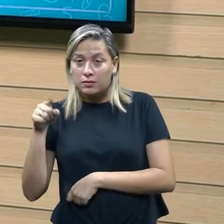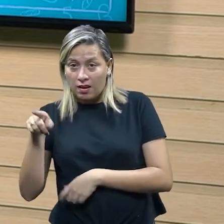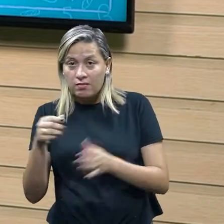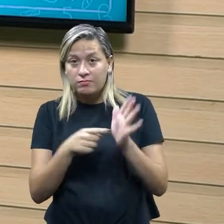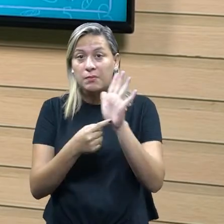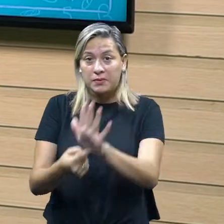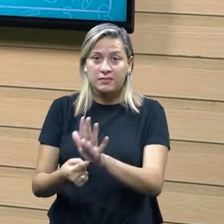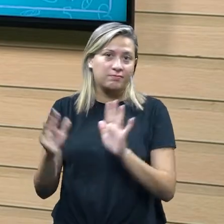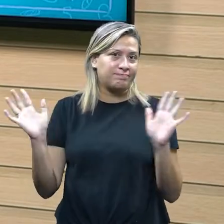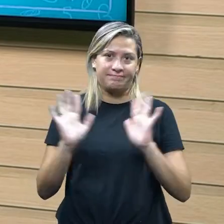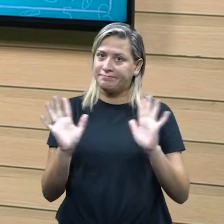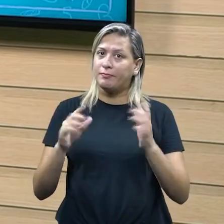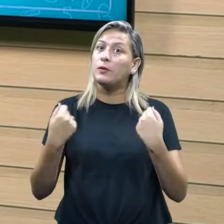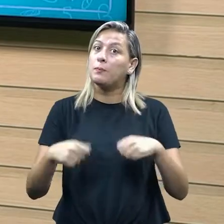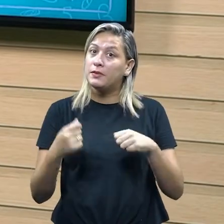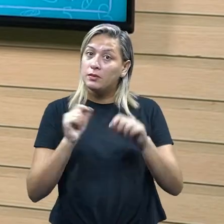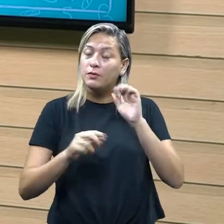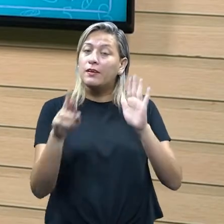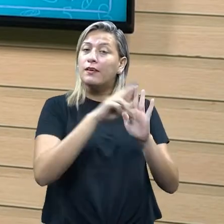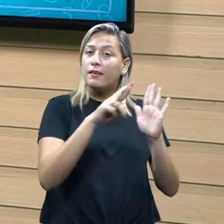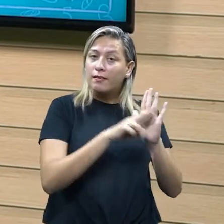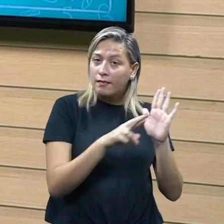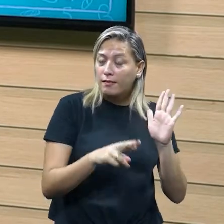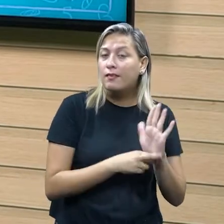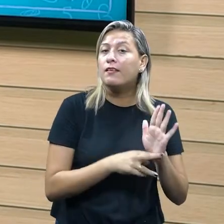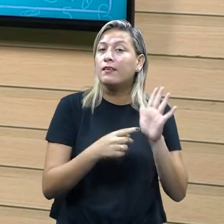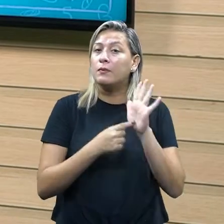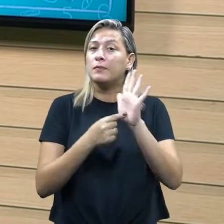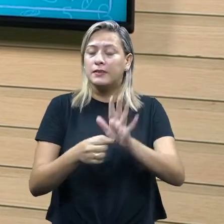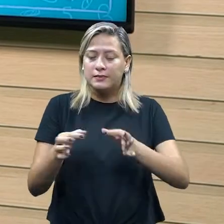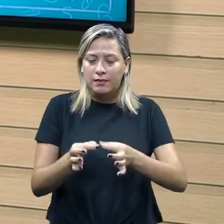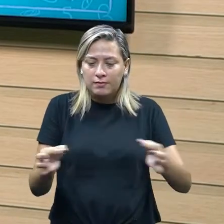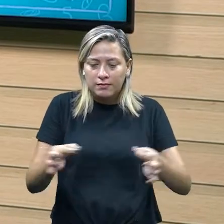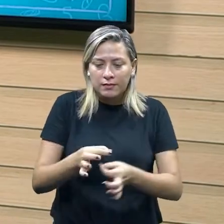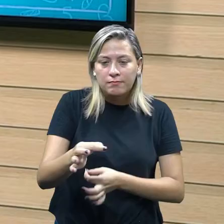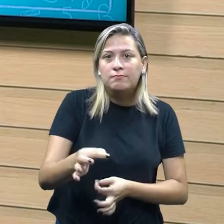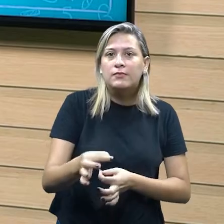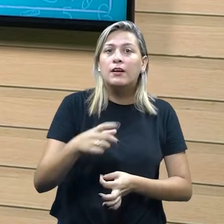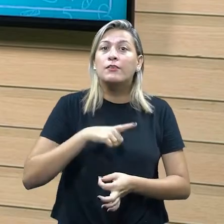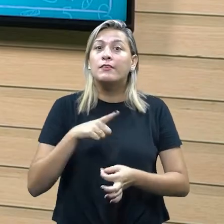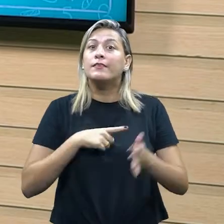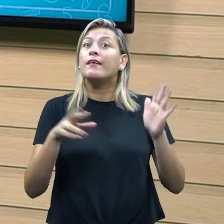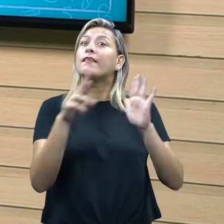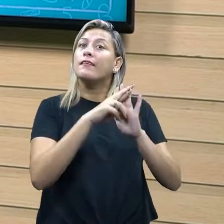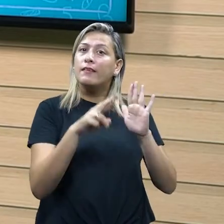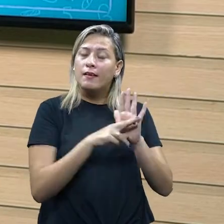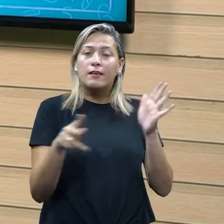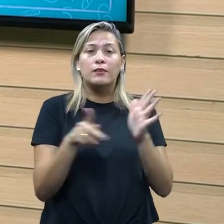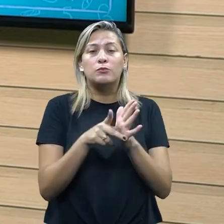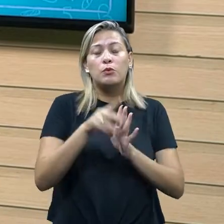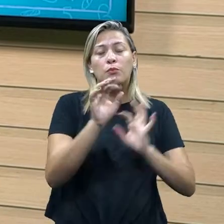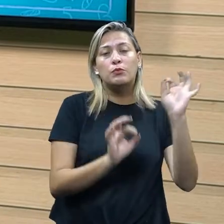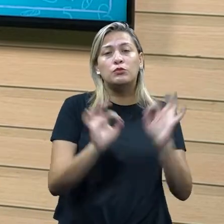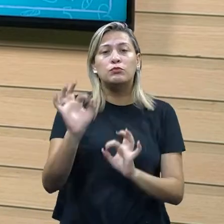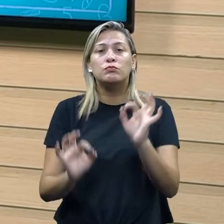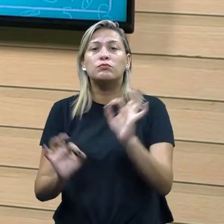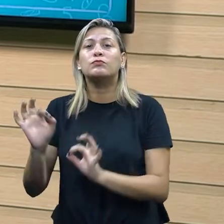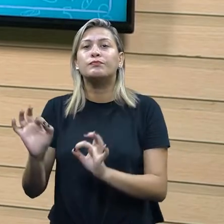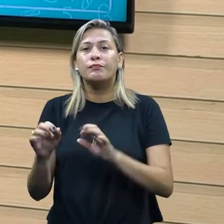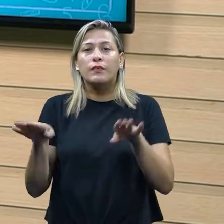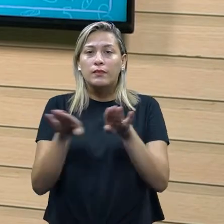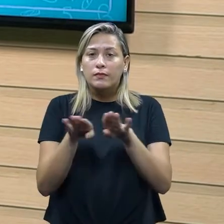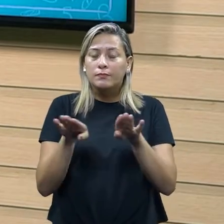não. Então ele vai apresentar escalas, ele vai apresentar dimensões, ele vai ter normas de composições das peças e